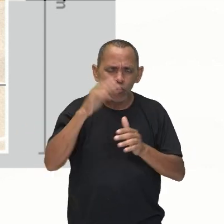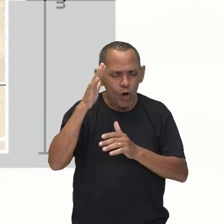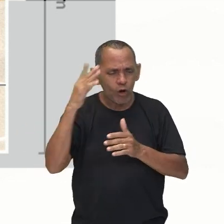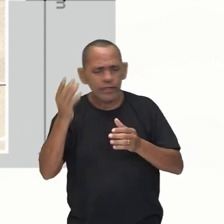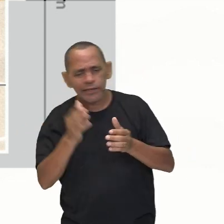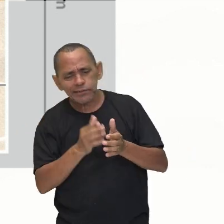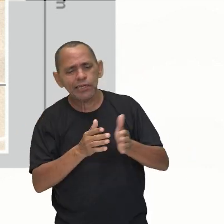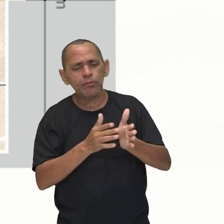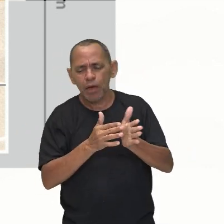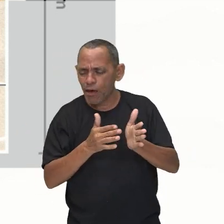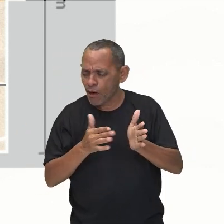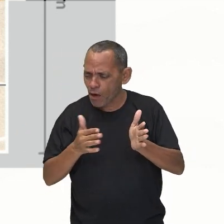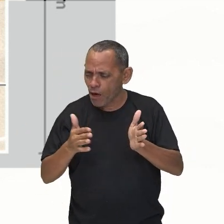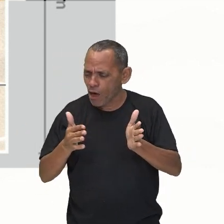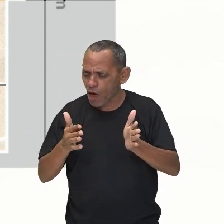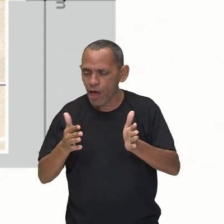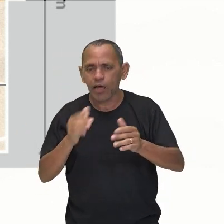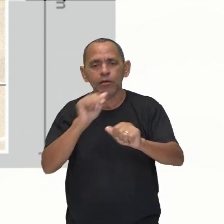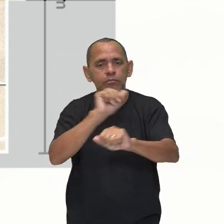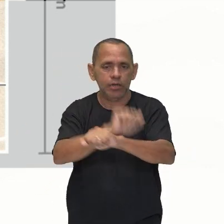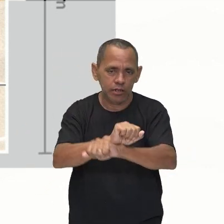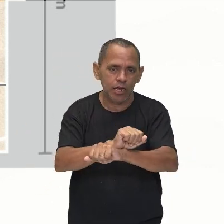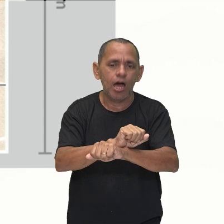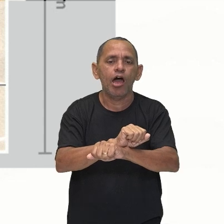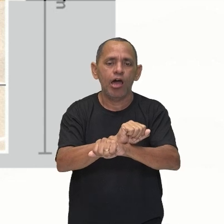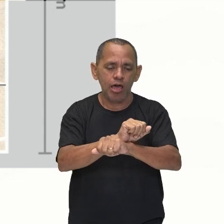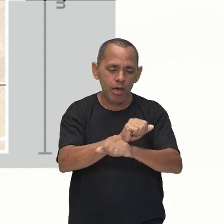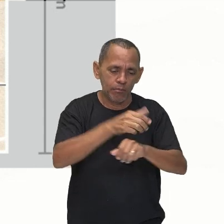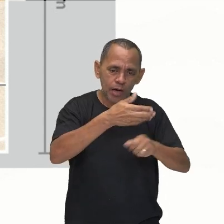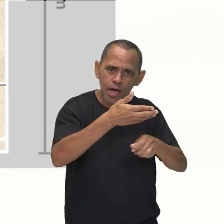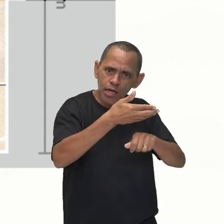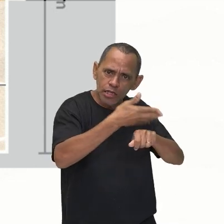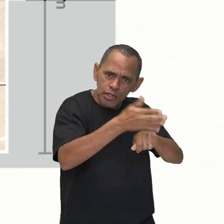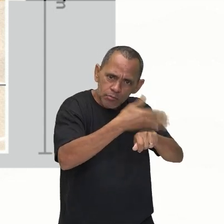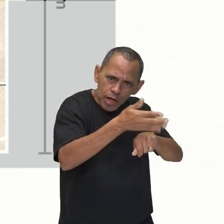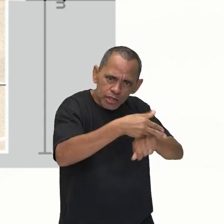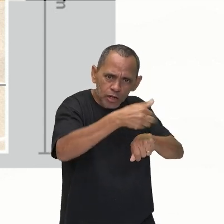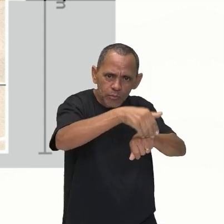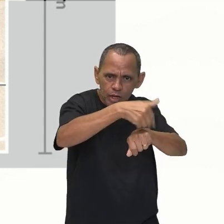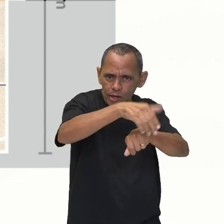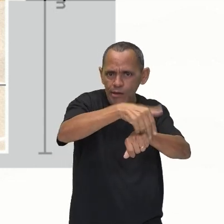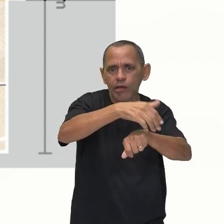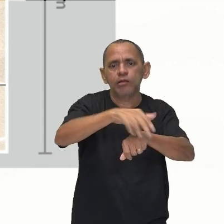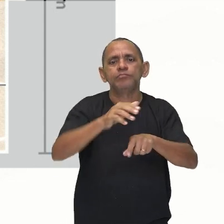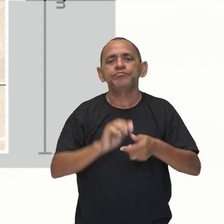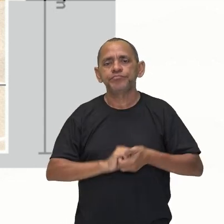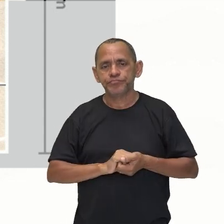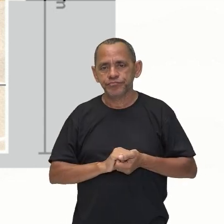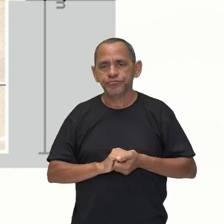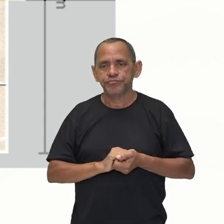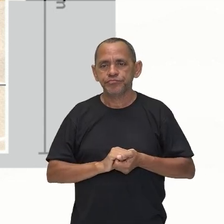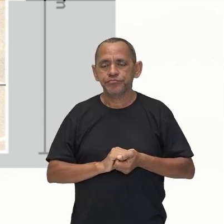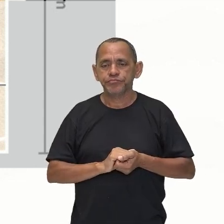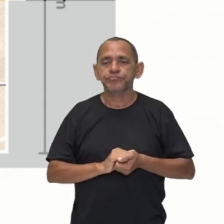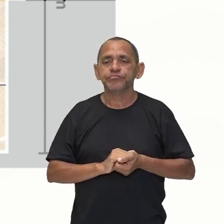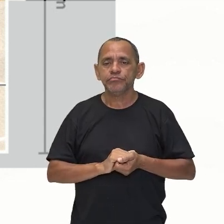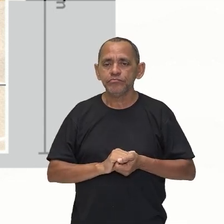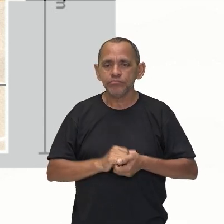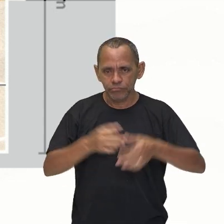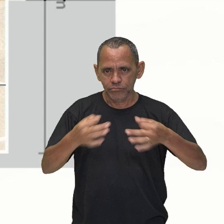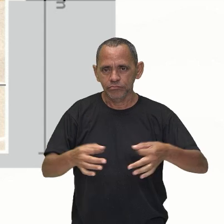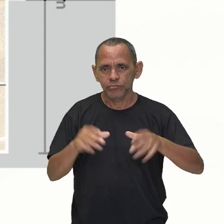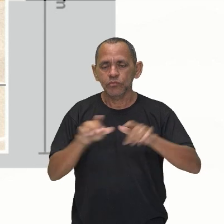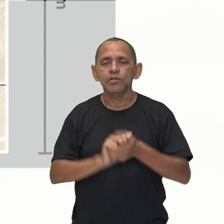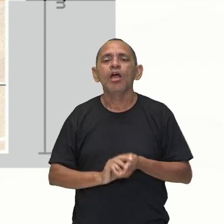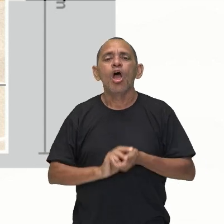isso daí, para os jogadores poderem observar e os árbitros também, certo? E assim a gente observa o